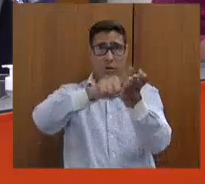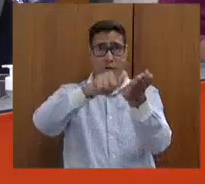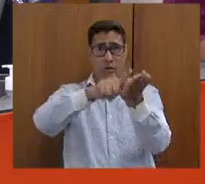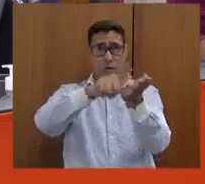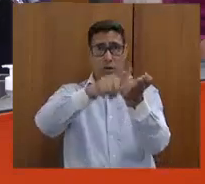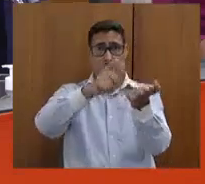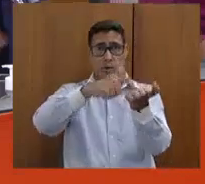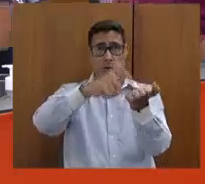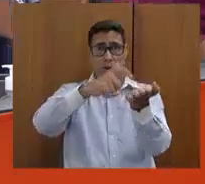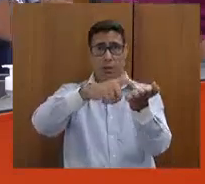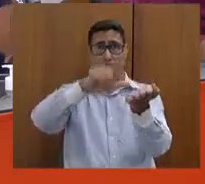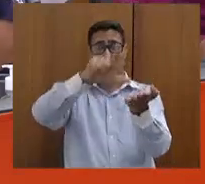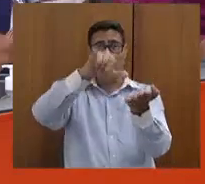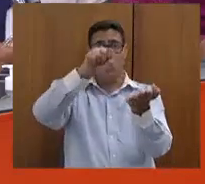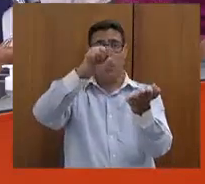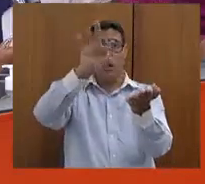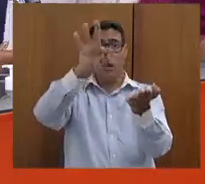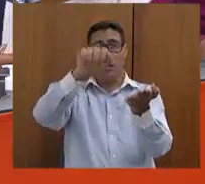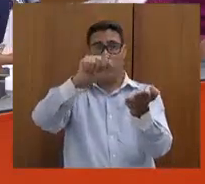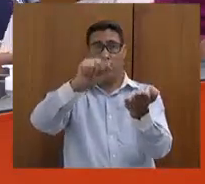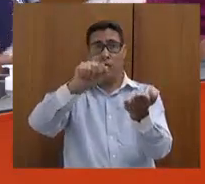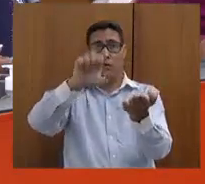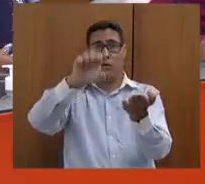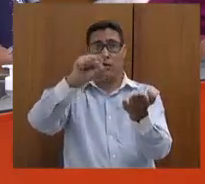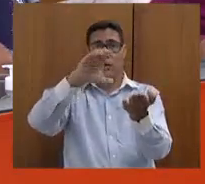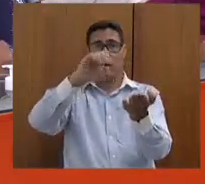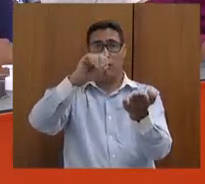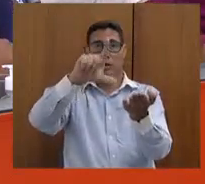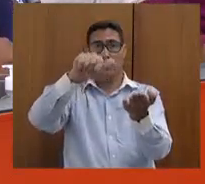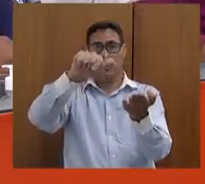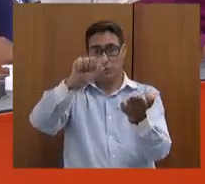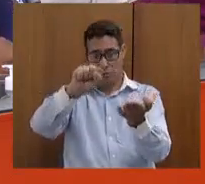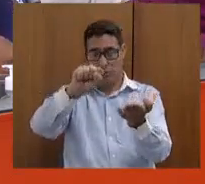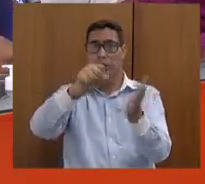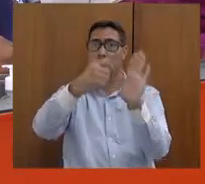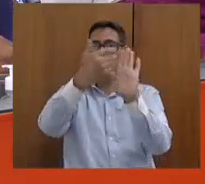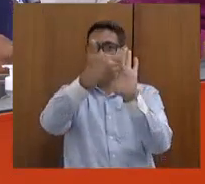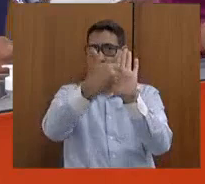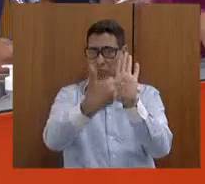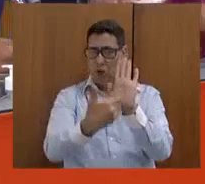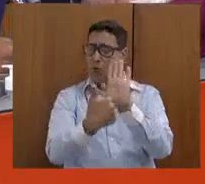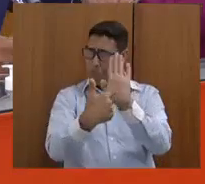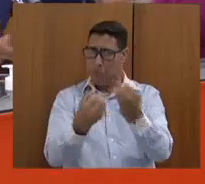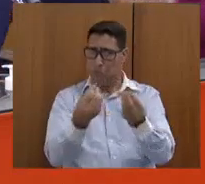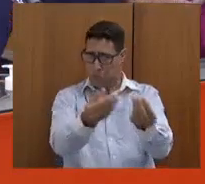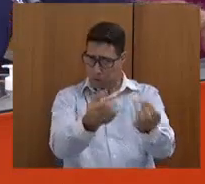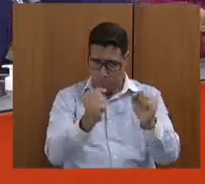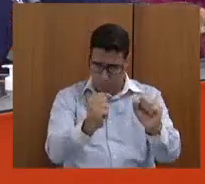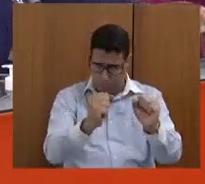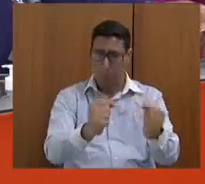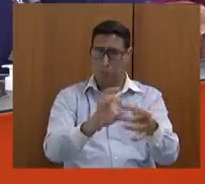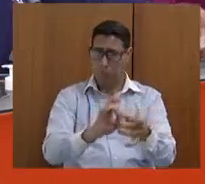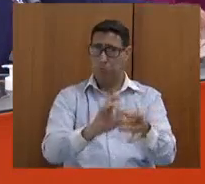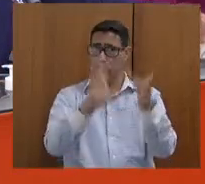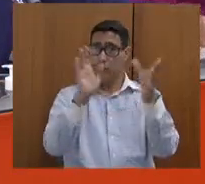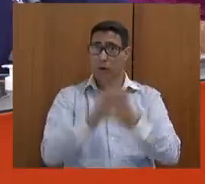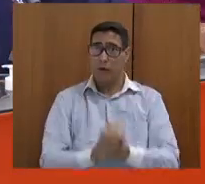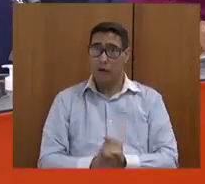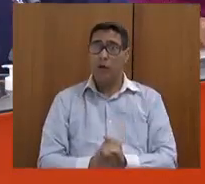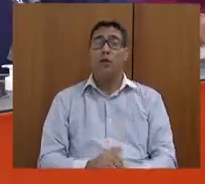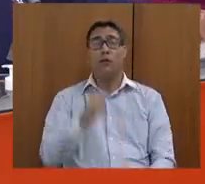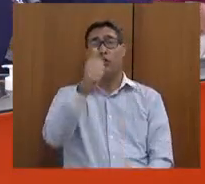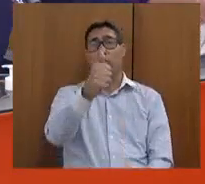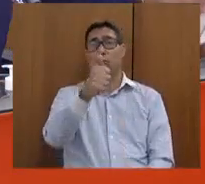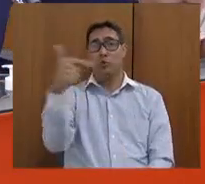escolas tá que eles foram visitadas de passo elas sem nenhum problema todas elas foram 12